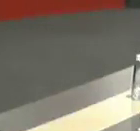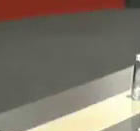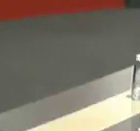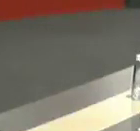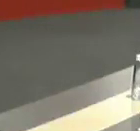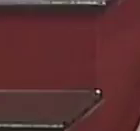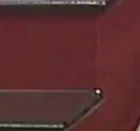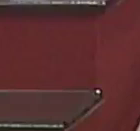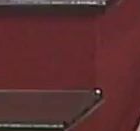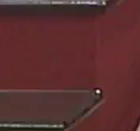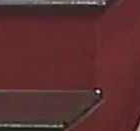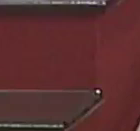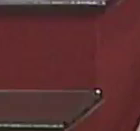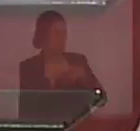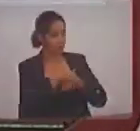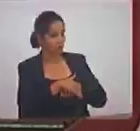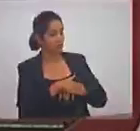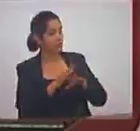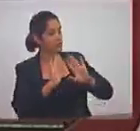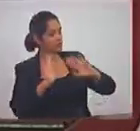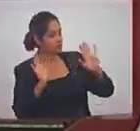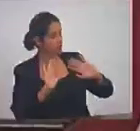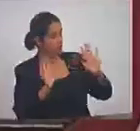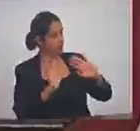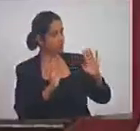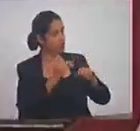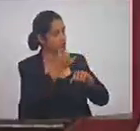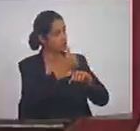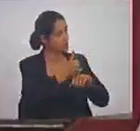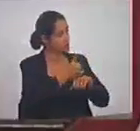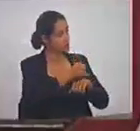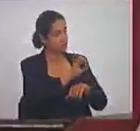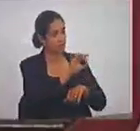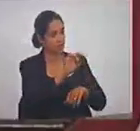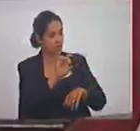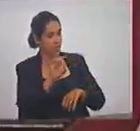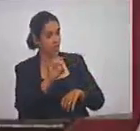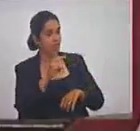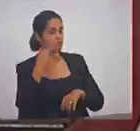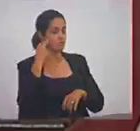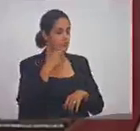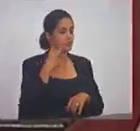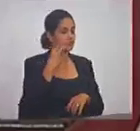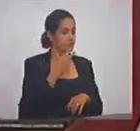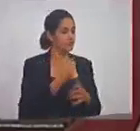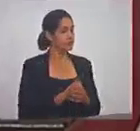Boa noite, presidente, toda a mesa, todos os nobres pares, todos os servidores,